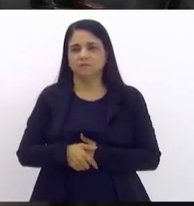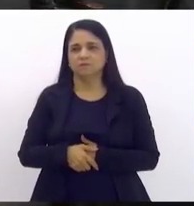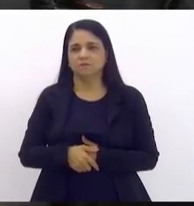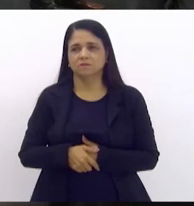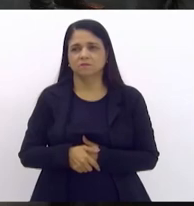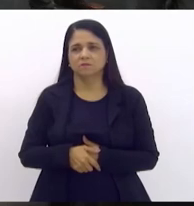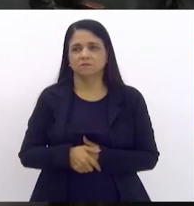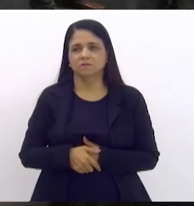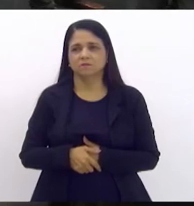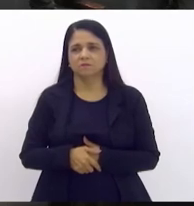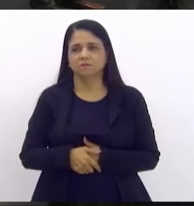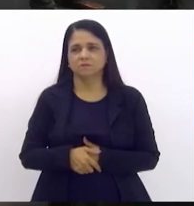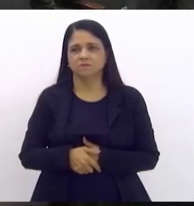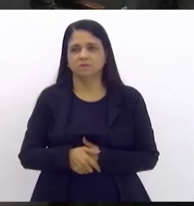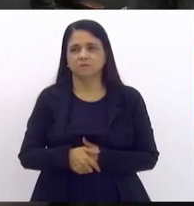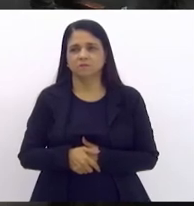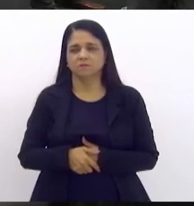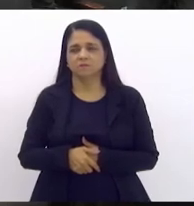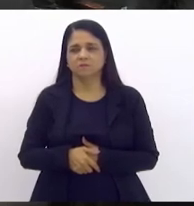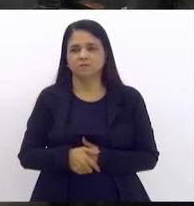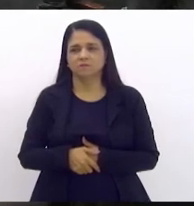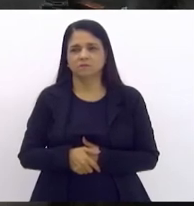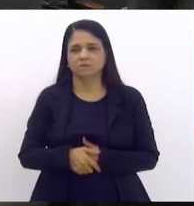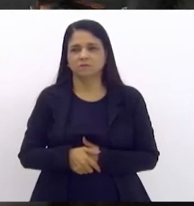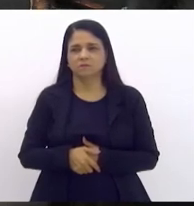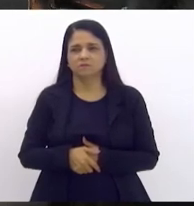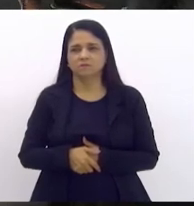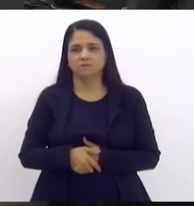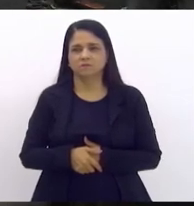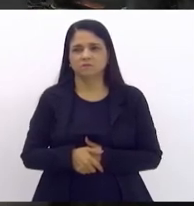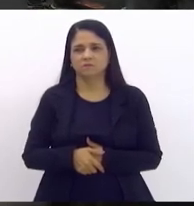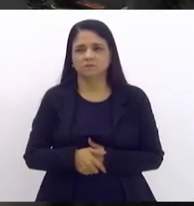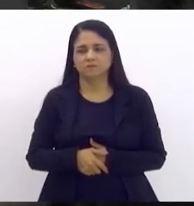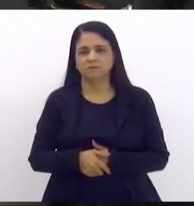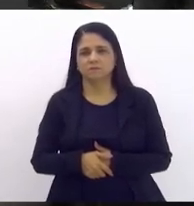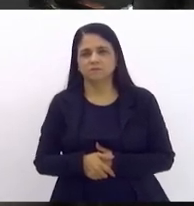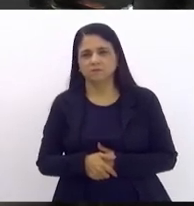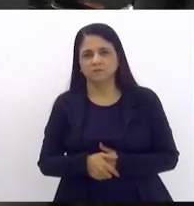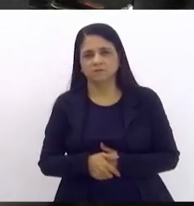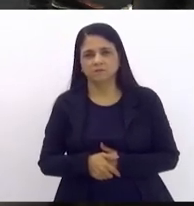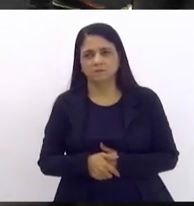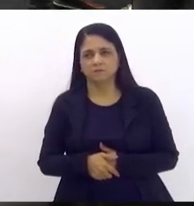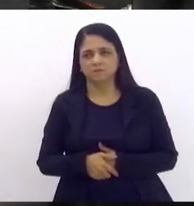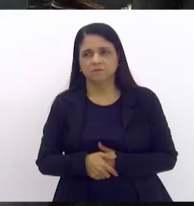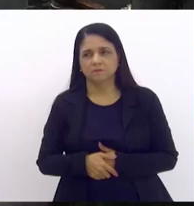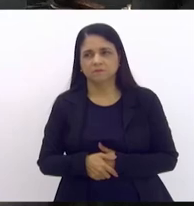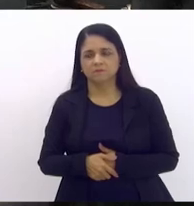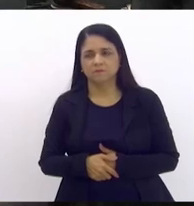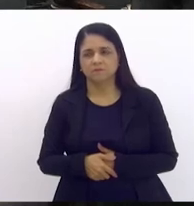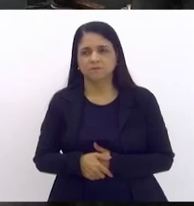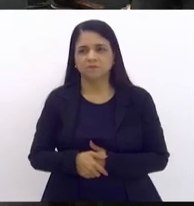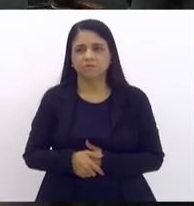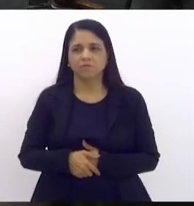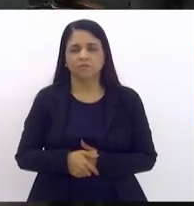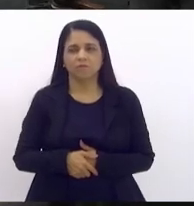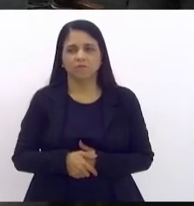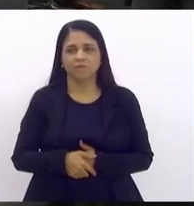Aparecer as emendas de plenário? São três emendas. Cadê? Eu não li isso.